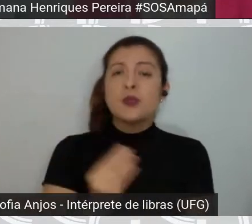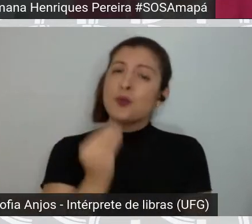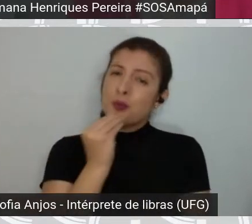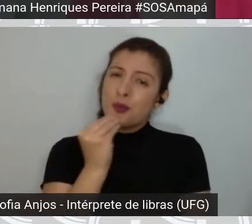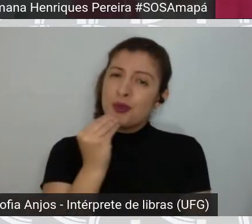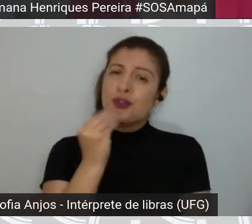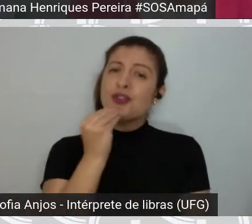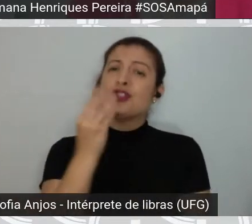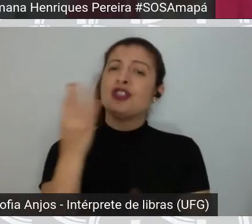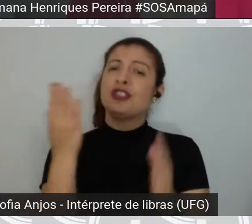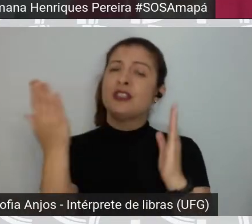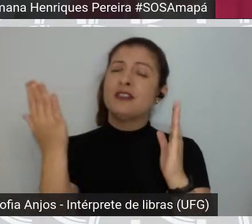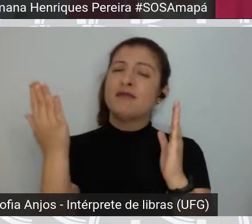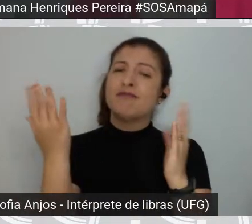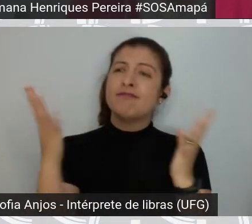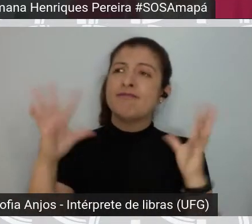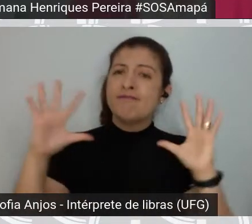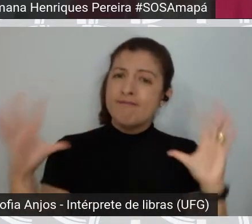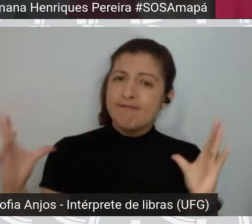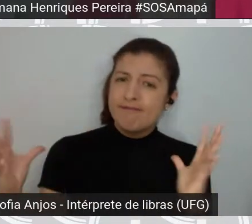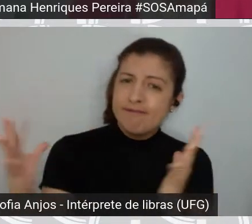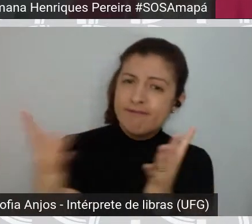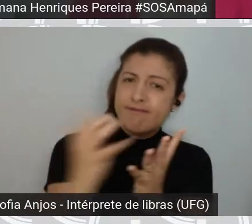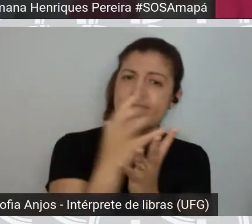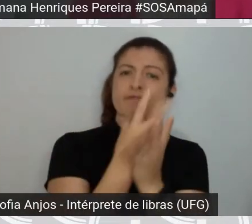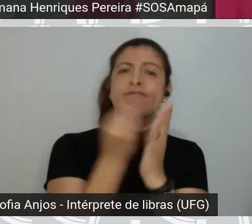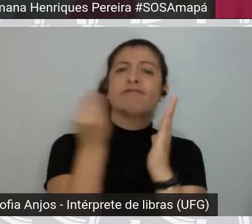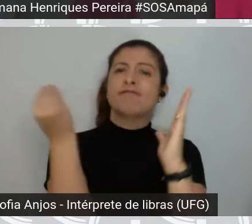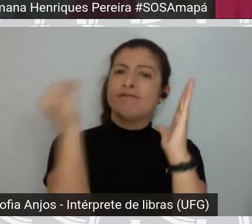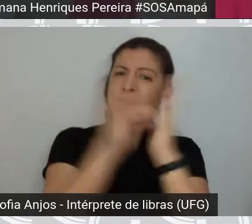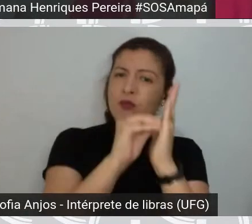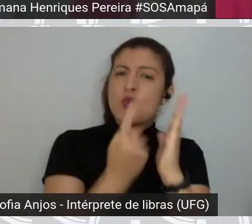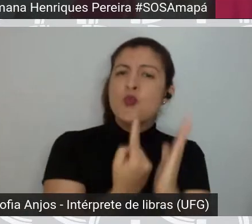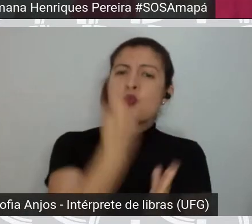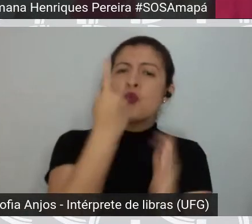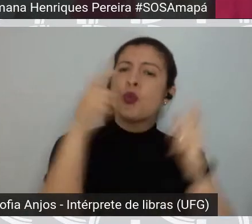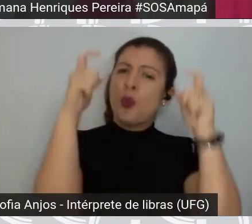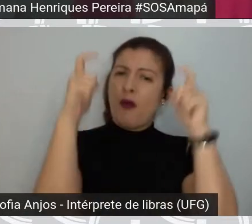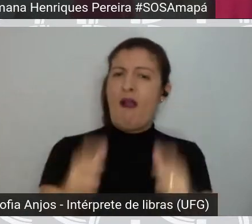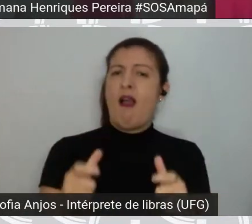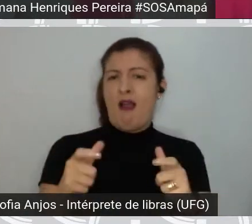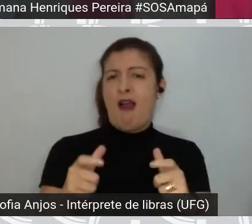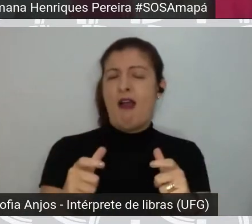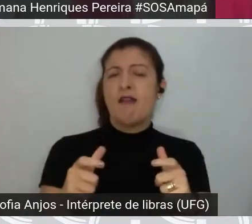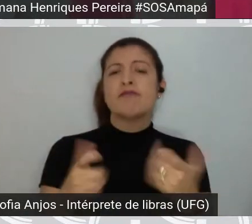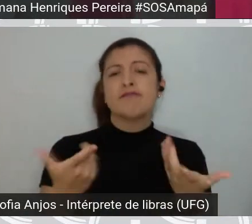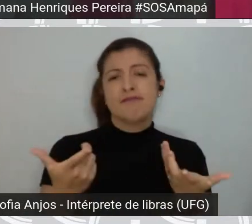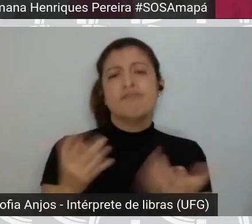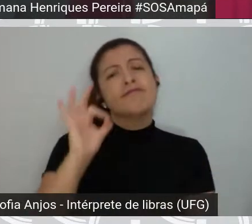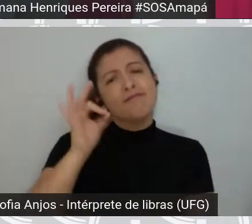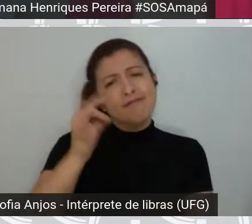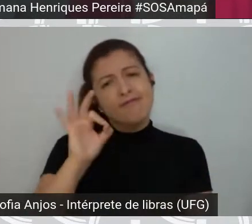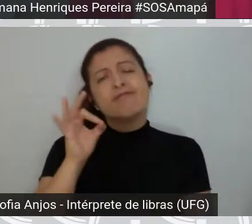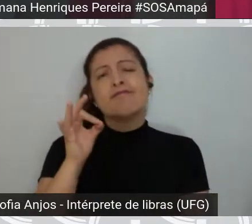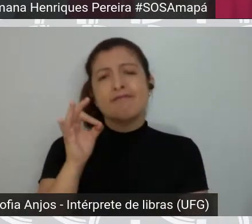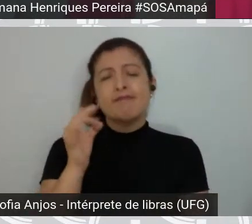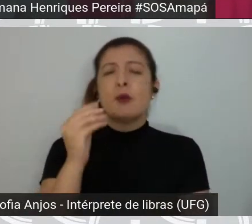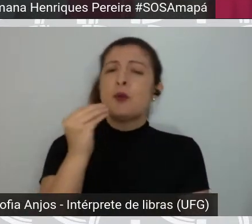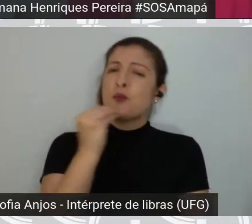vários modos, né, de abordar essa questão. Poderia ser um portal com várias...